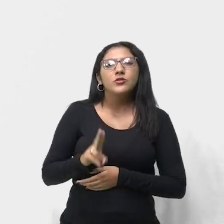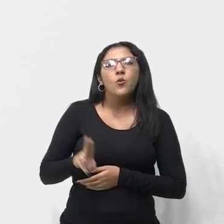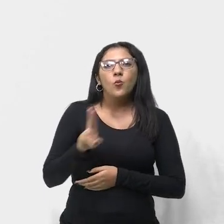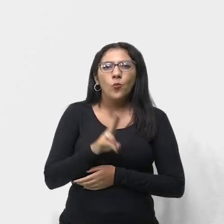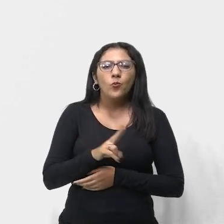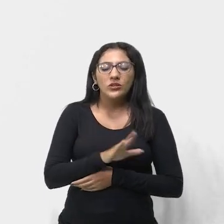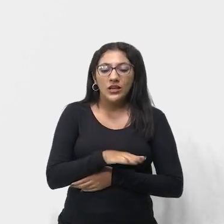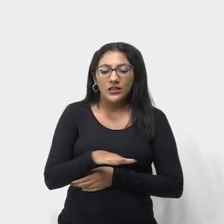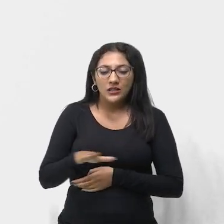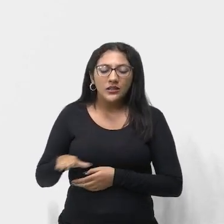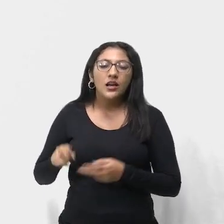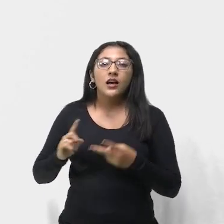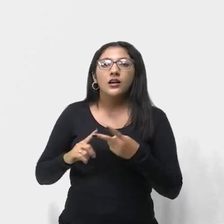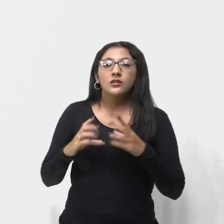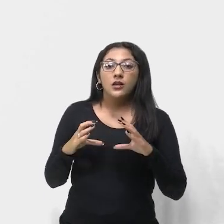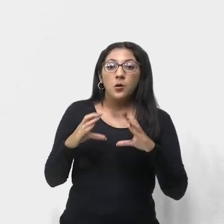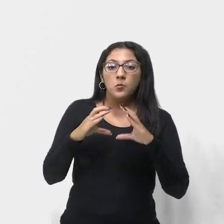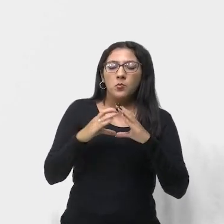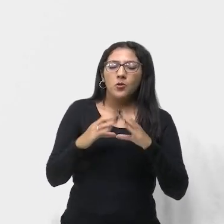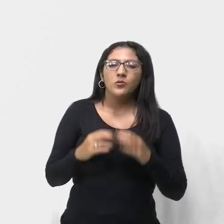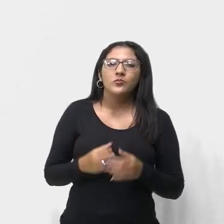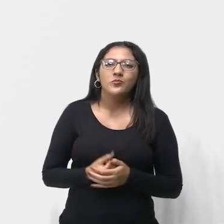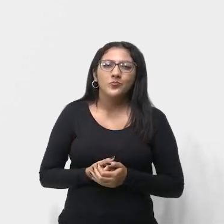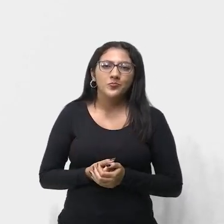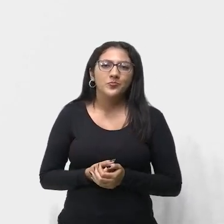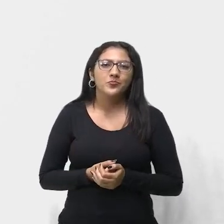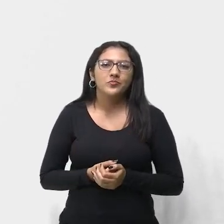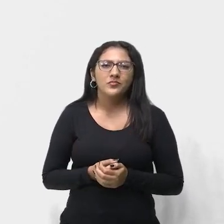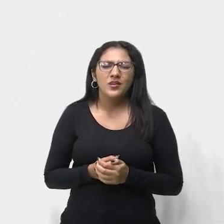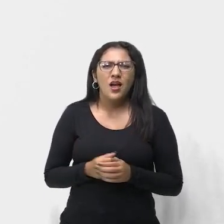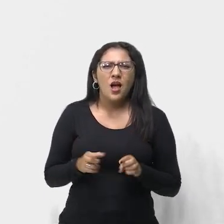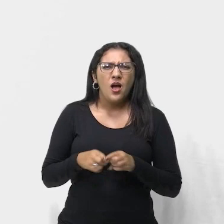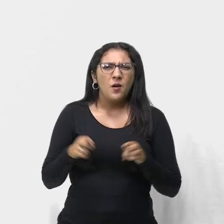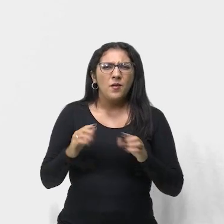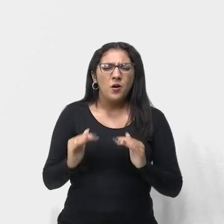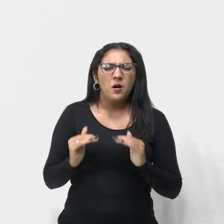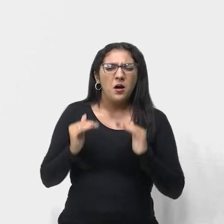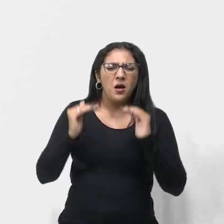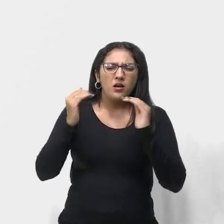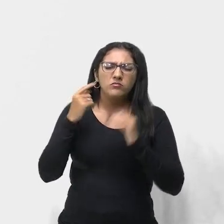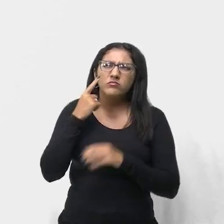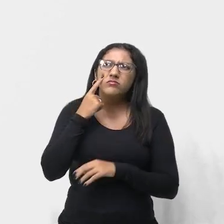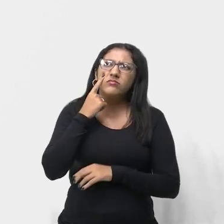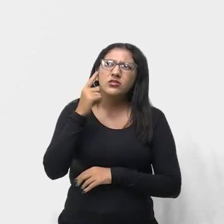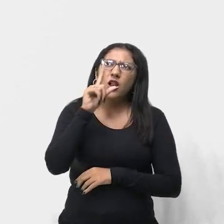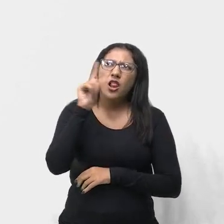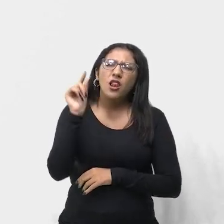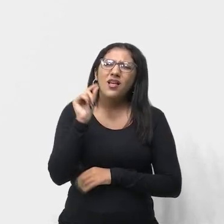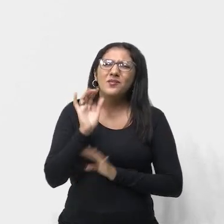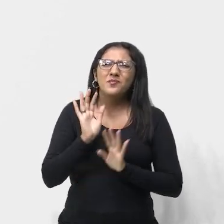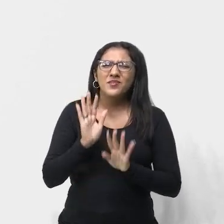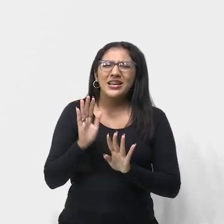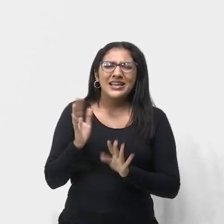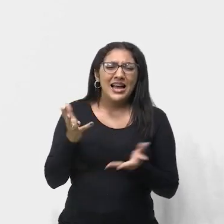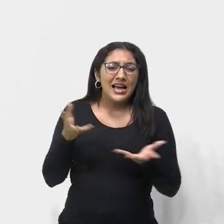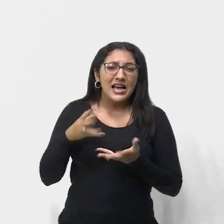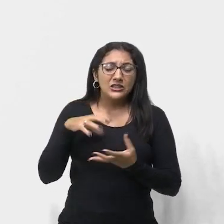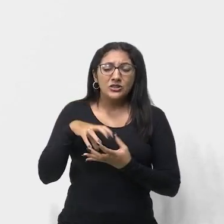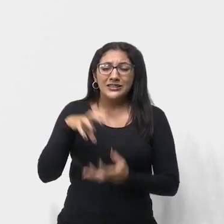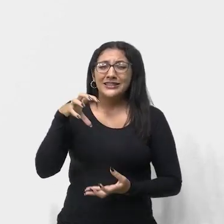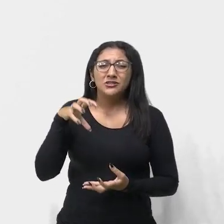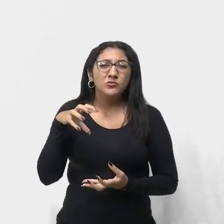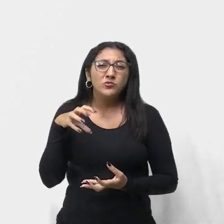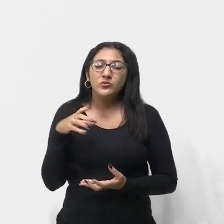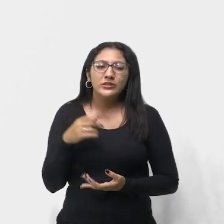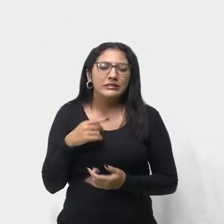presente na infância, tanto a lua quanto a bola. Professora, mas quando a gente cresce não tem lua no céu? É porque aí a gente tem tanta coisa para fazer que a gente